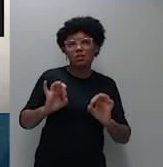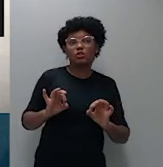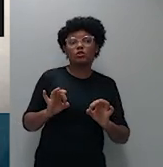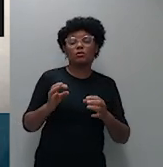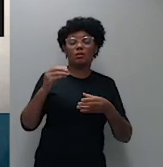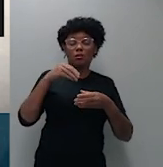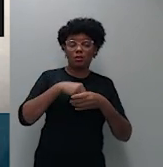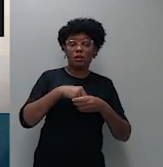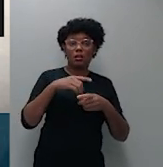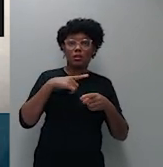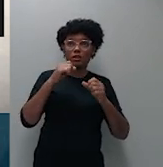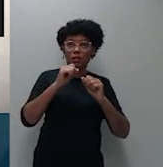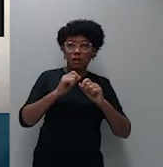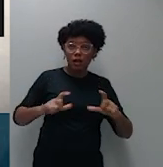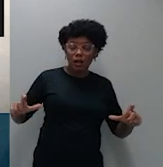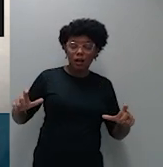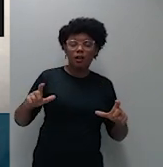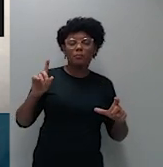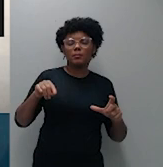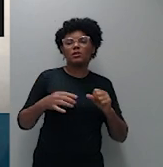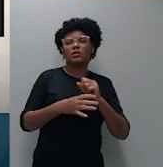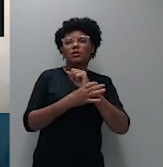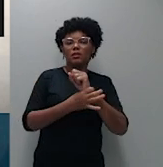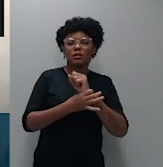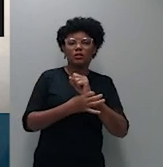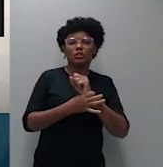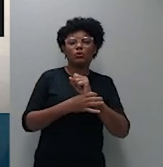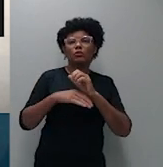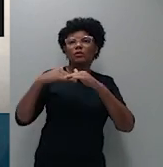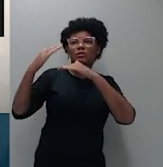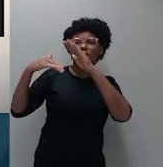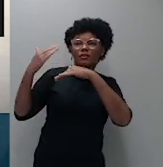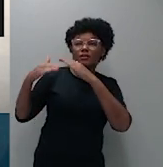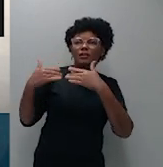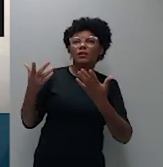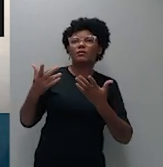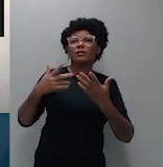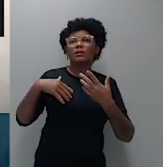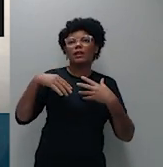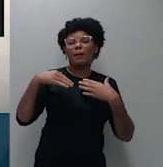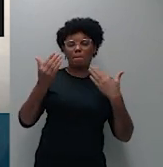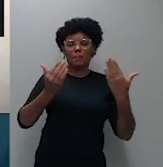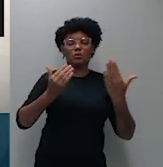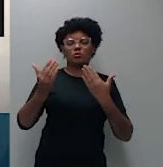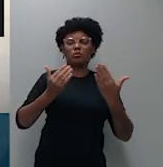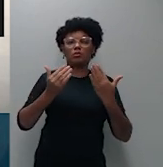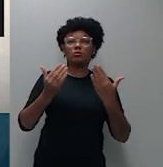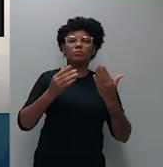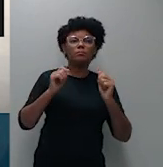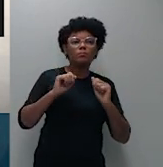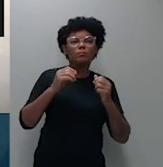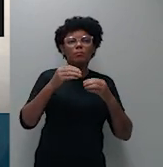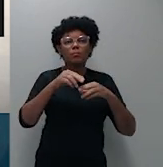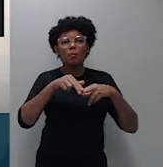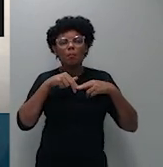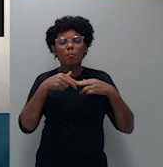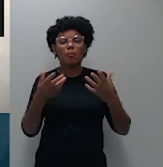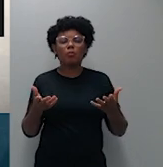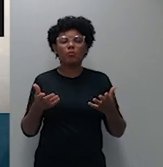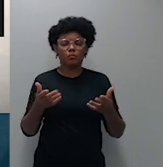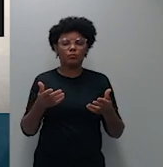abrange a garantir a unidade da personalidade de vento refletivo o modo como o indivíduo se apresenta e